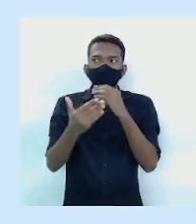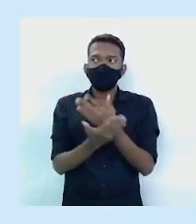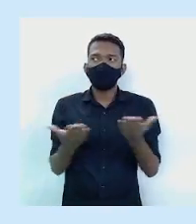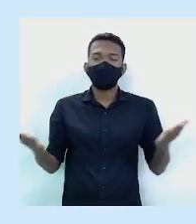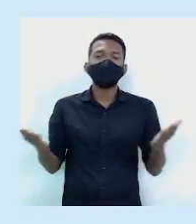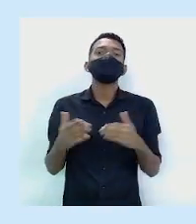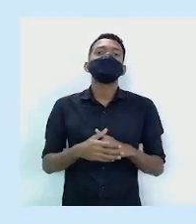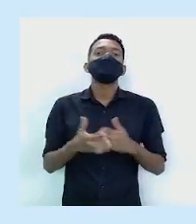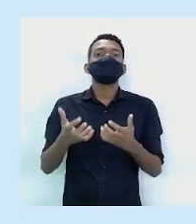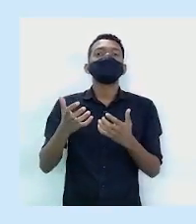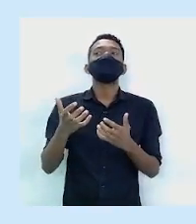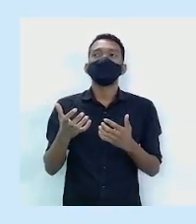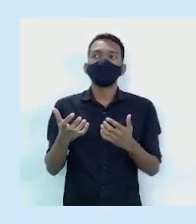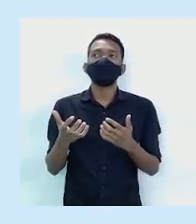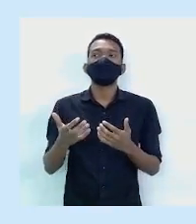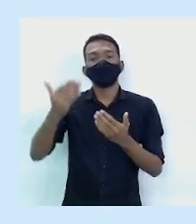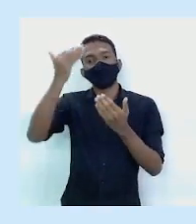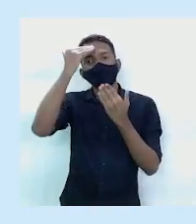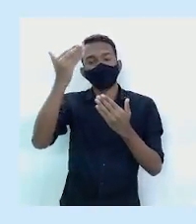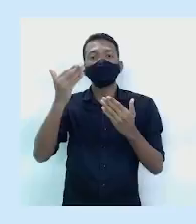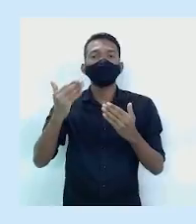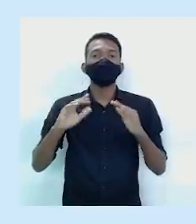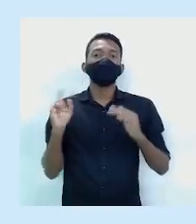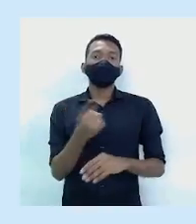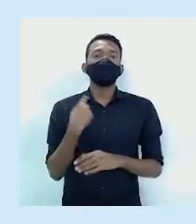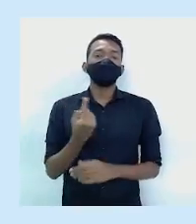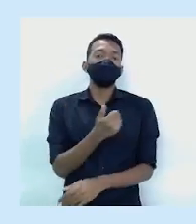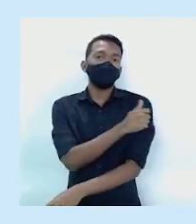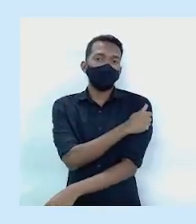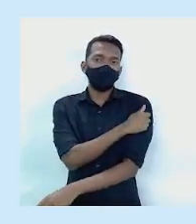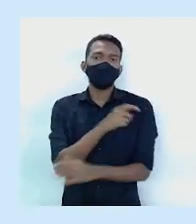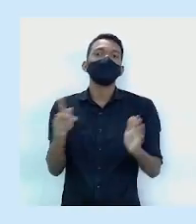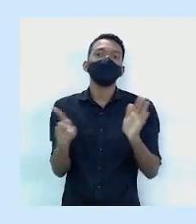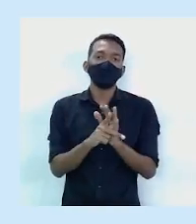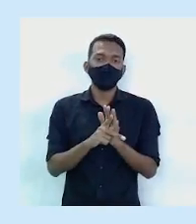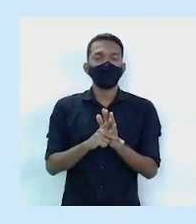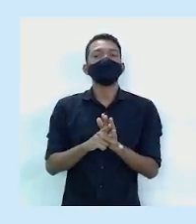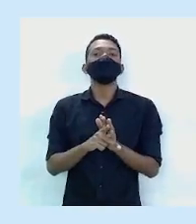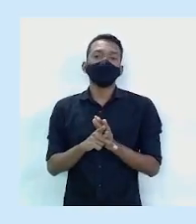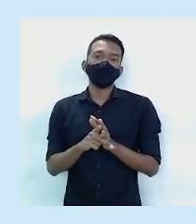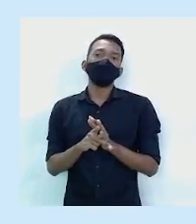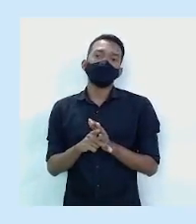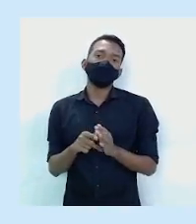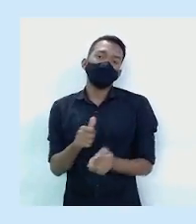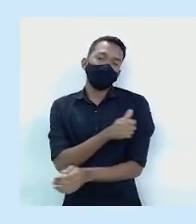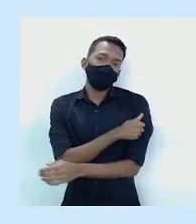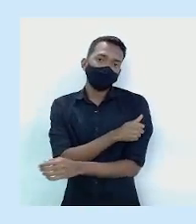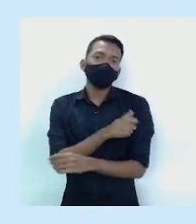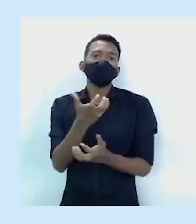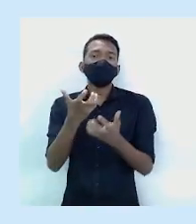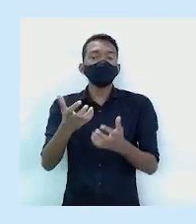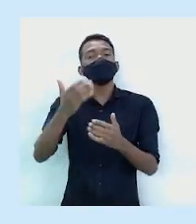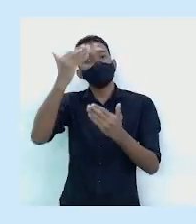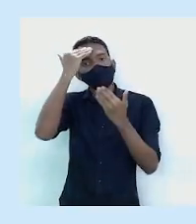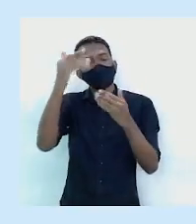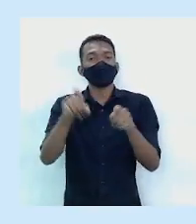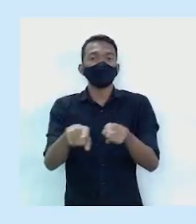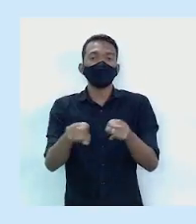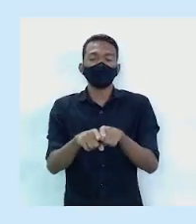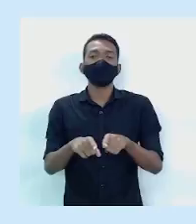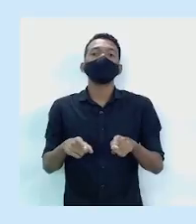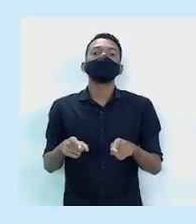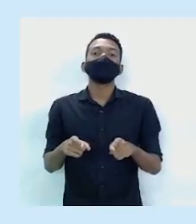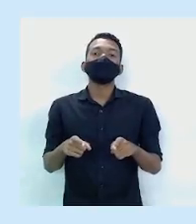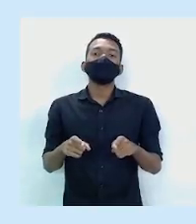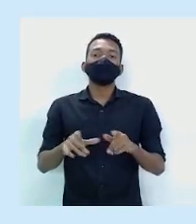vocês, agradecer a nossos estudantes da rede estadual de ensino, agradecer a equipe do EducaPE.